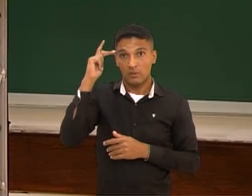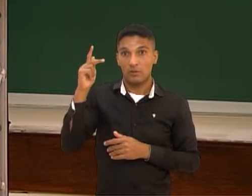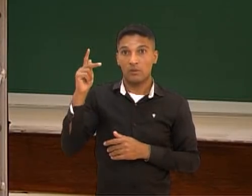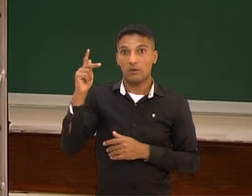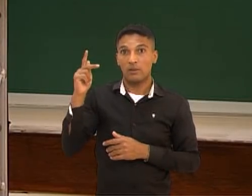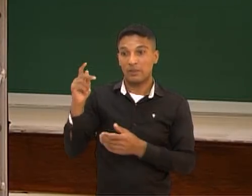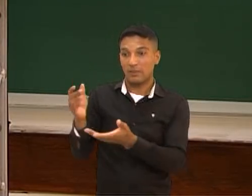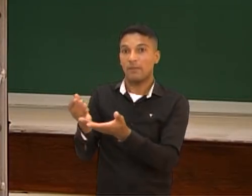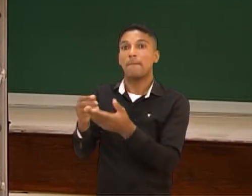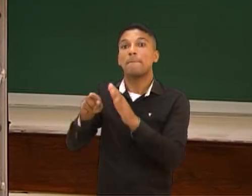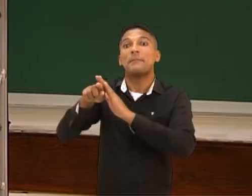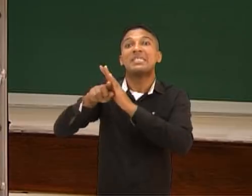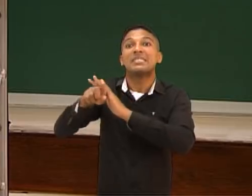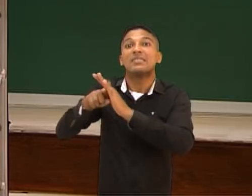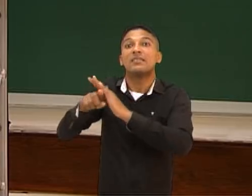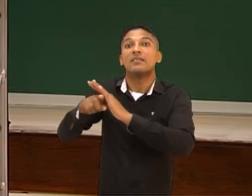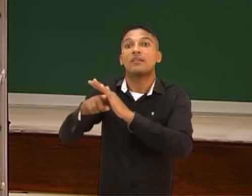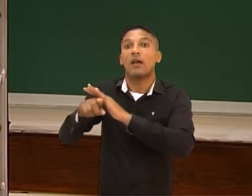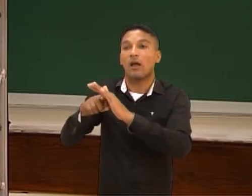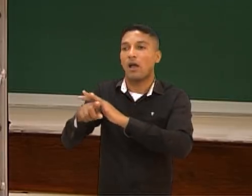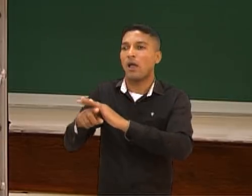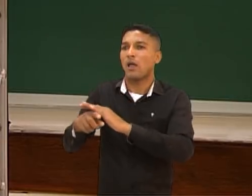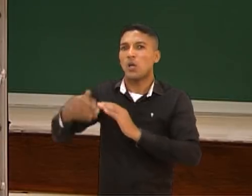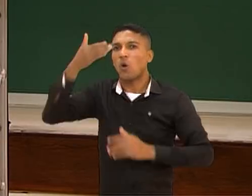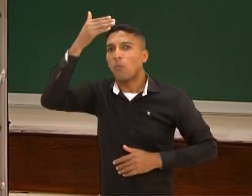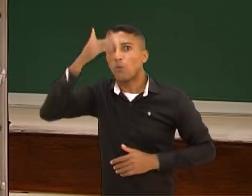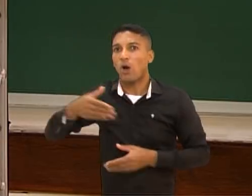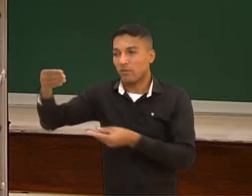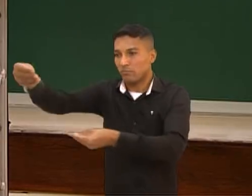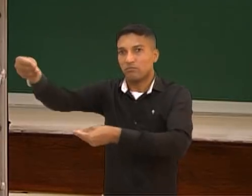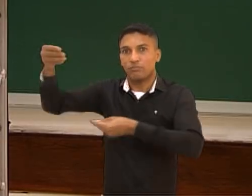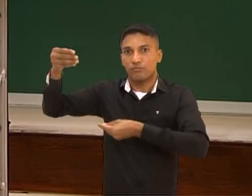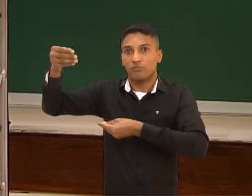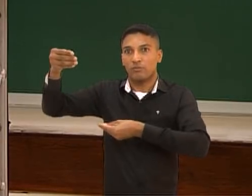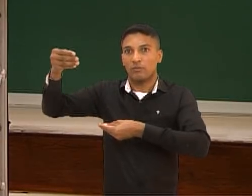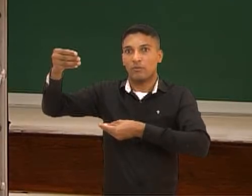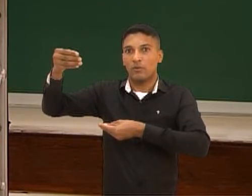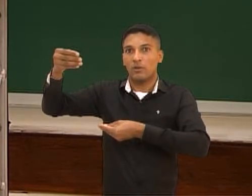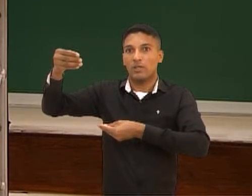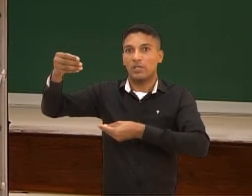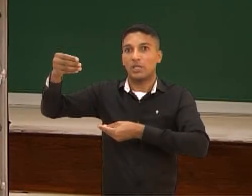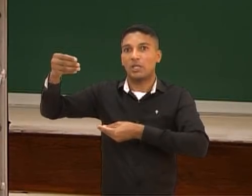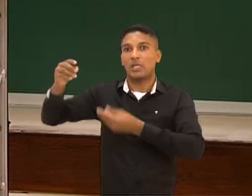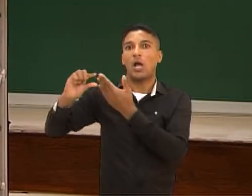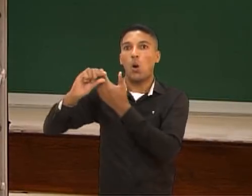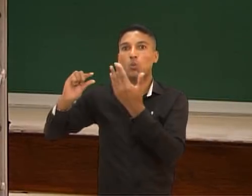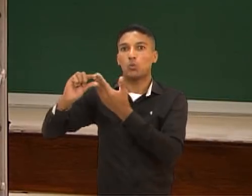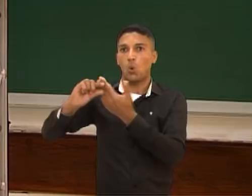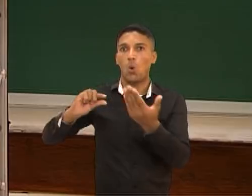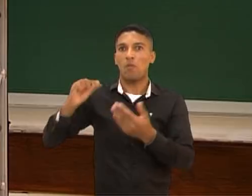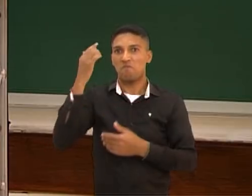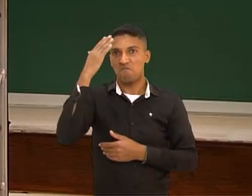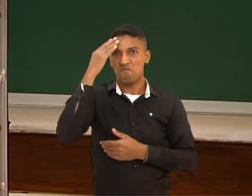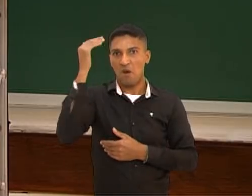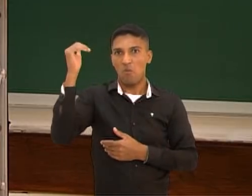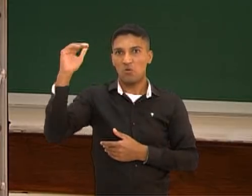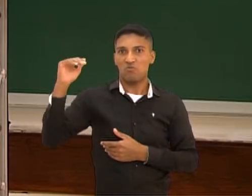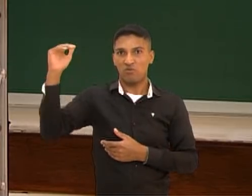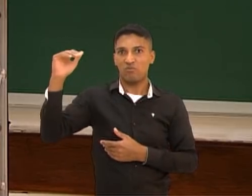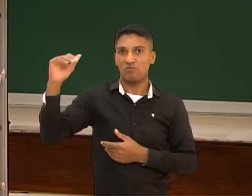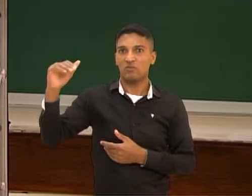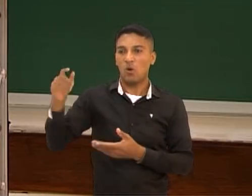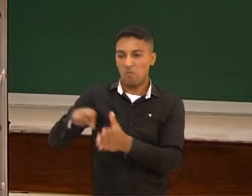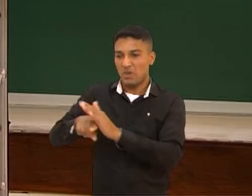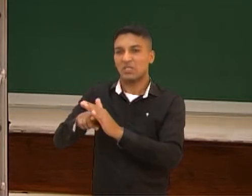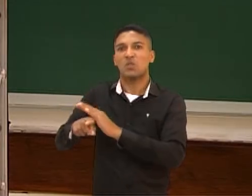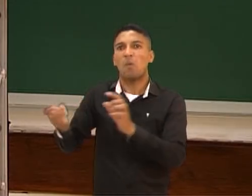dados de pesquisas já comprovadas, já feitas por especialistas renomados, né, quais são esses dados, o que eles apresentam.